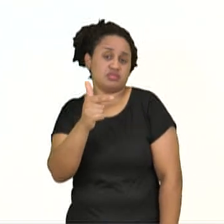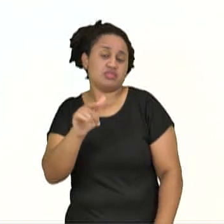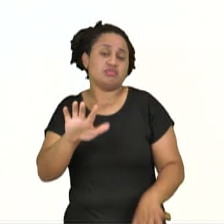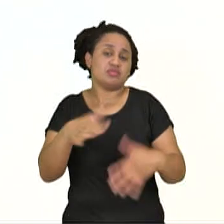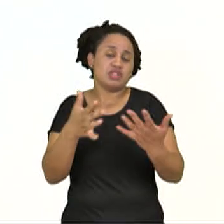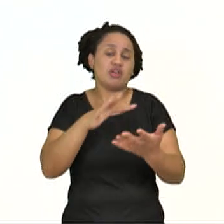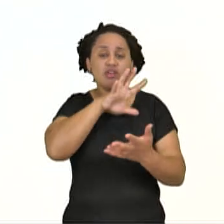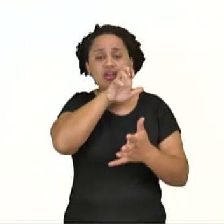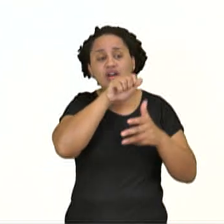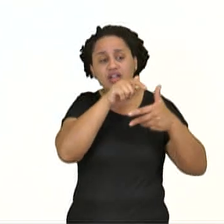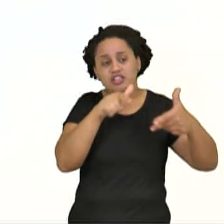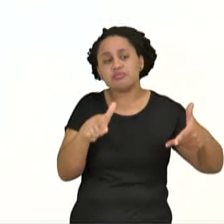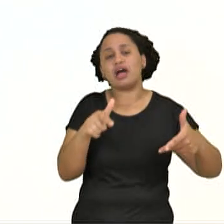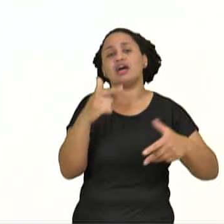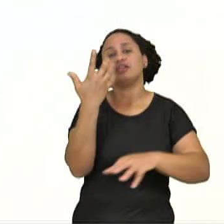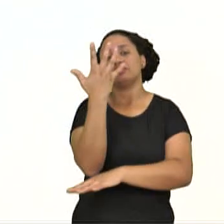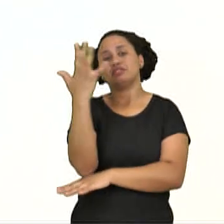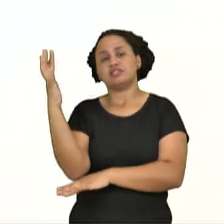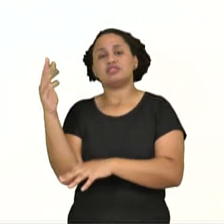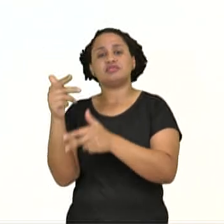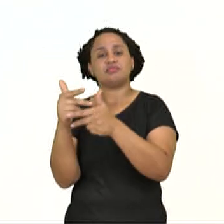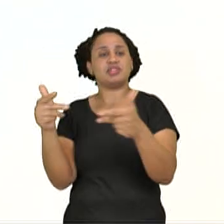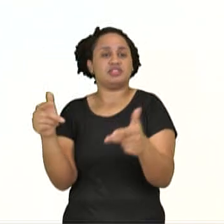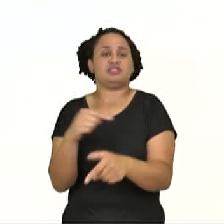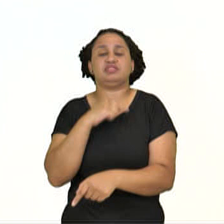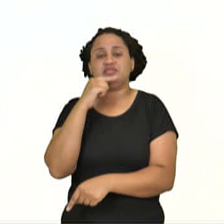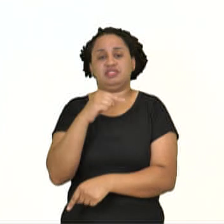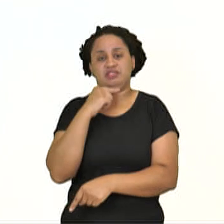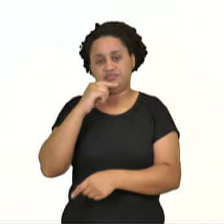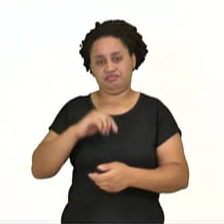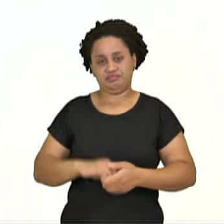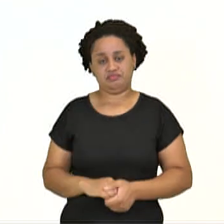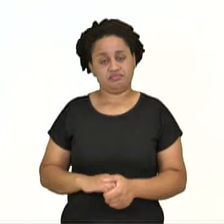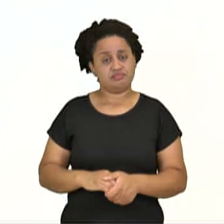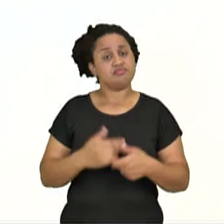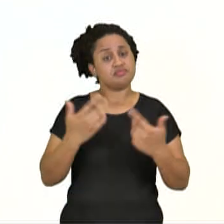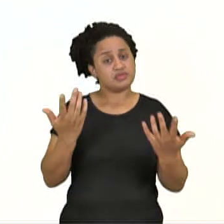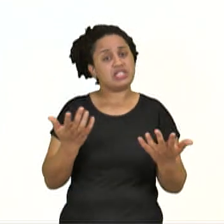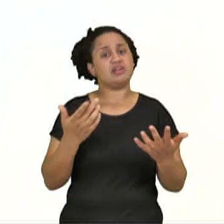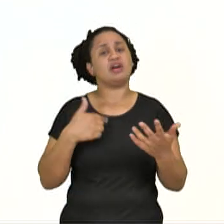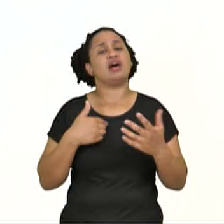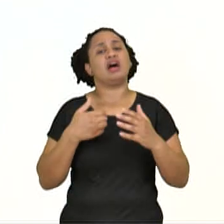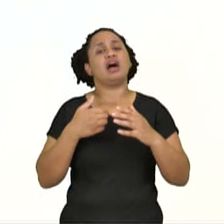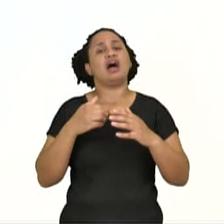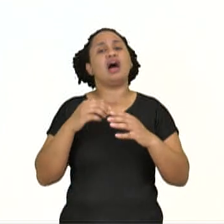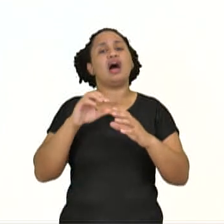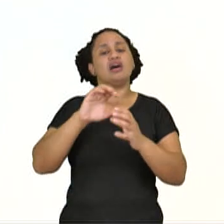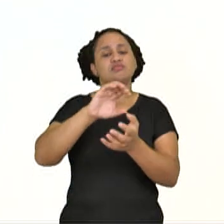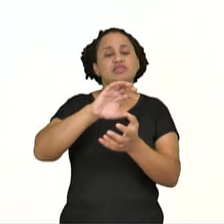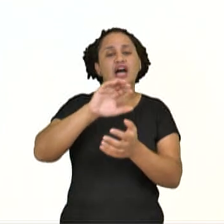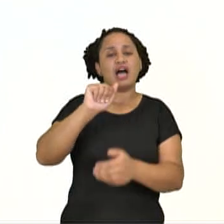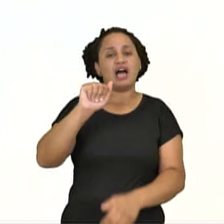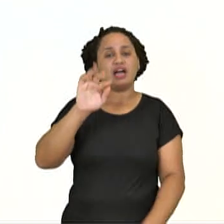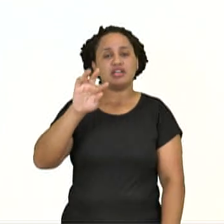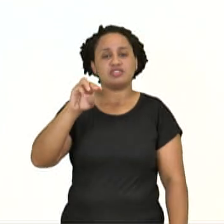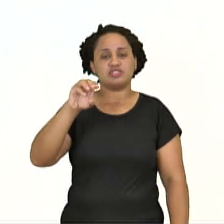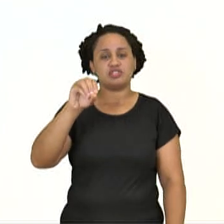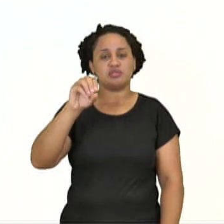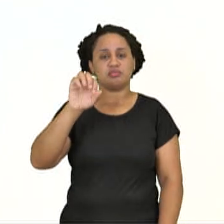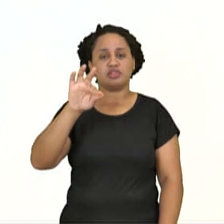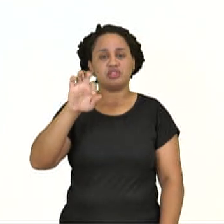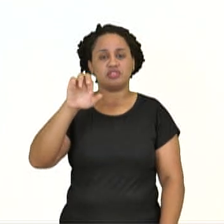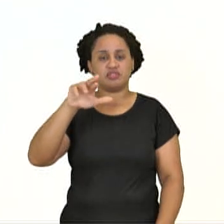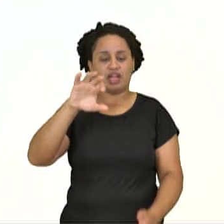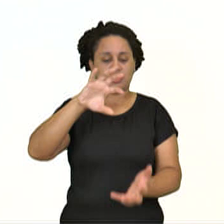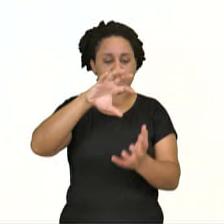plantas não poderiam sobreviver. Além disso, a atmosfera caracterizava-se pela ausência de uma coisa